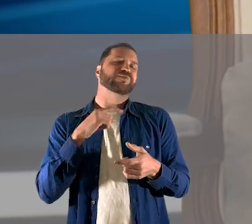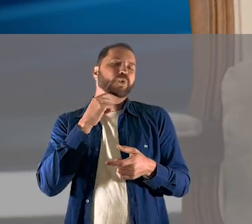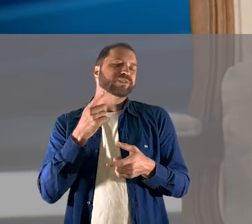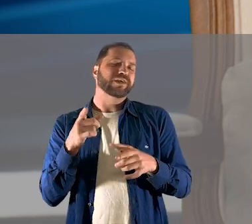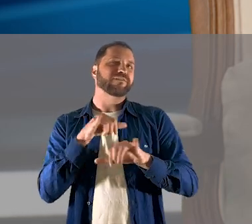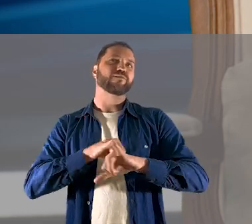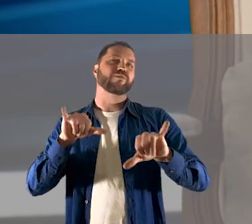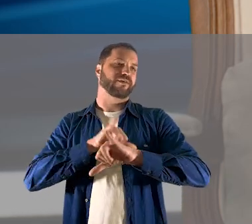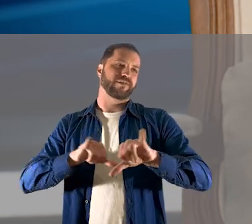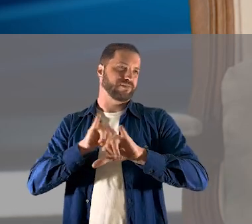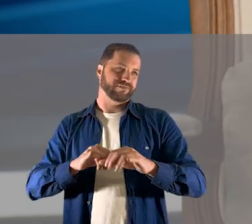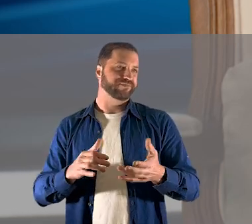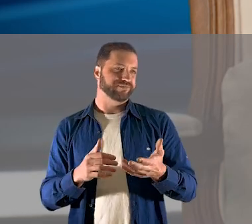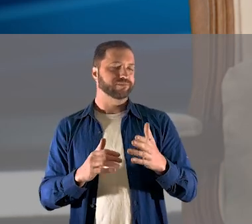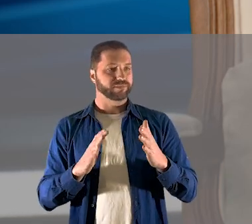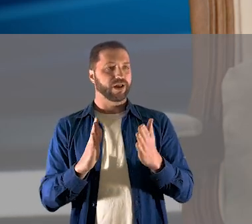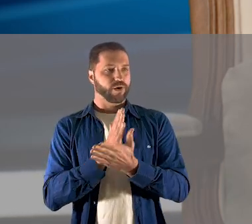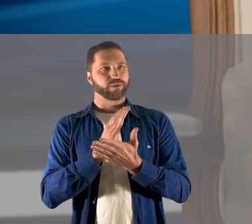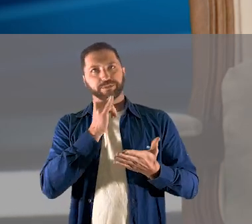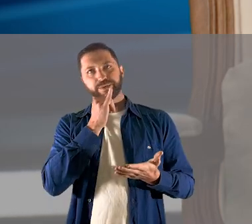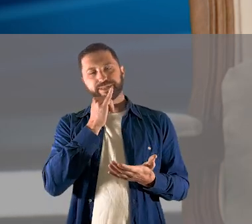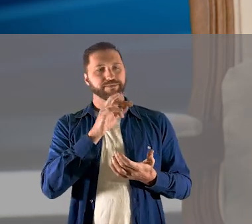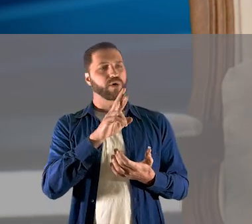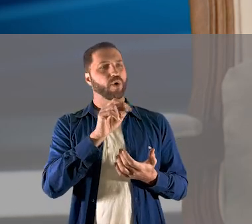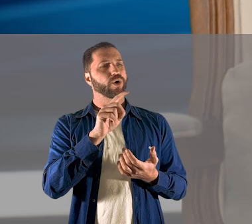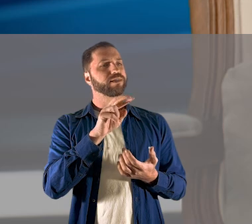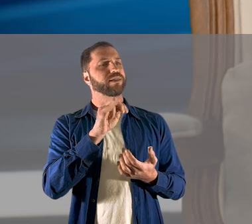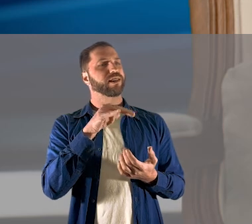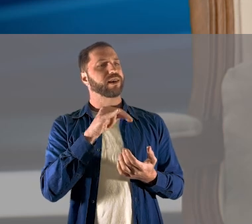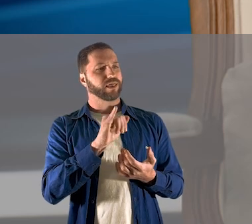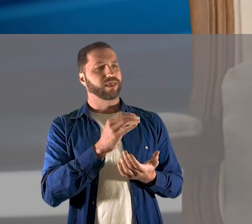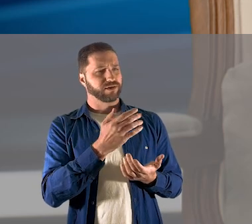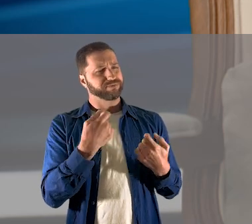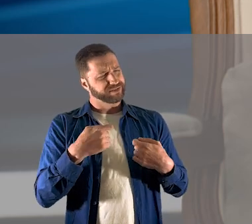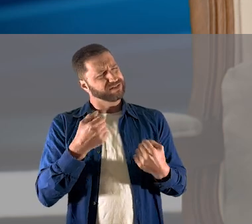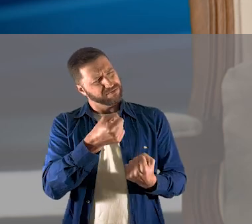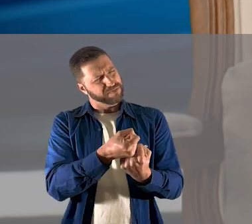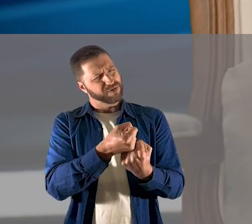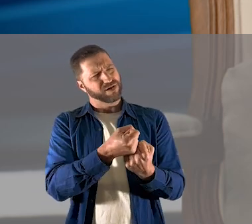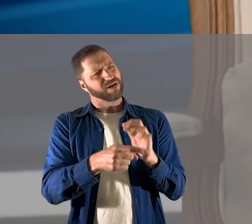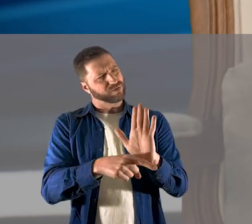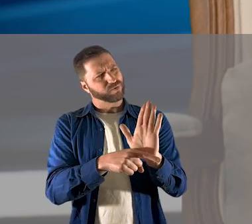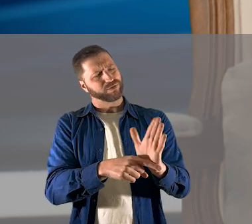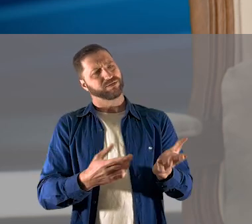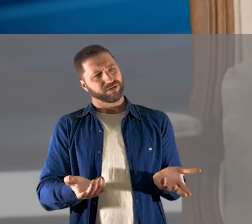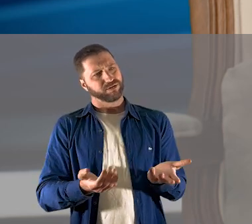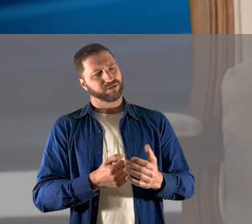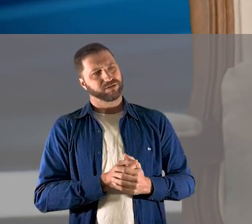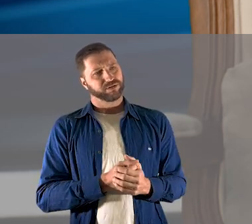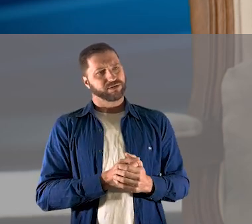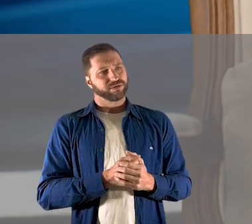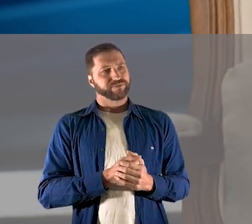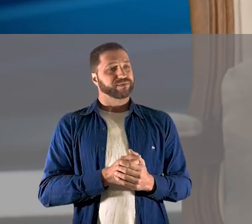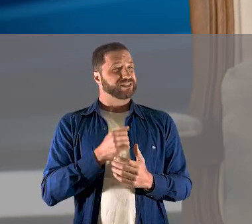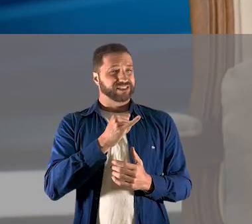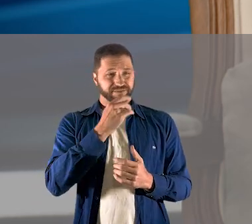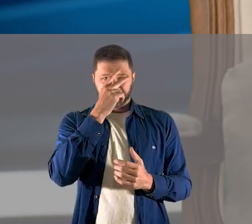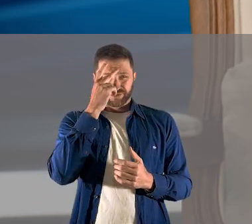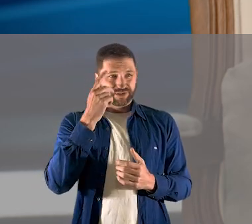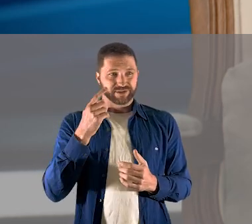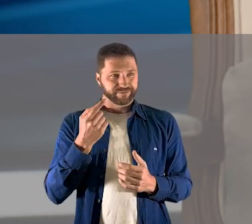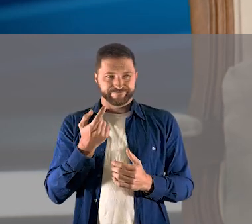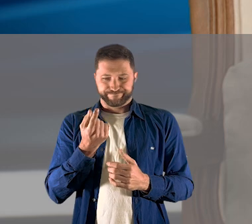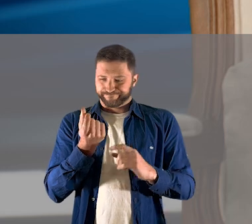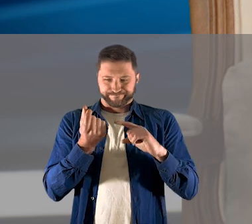não tem recurso para divulgação e mesmo as que tem um recurso por exemplo o boldrini precisa sempre de ajuda né